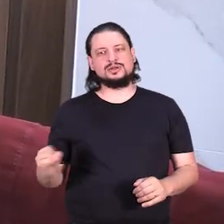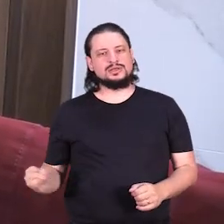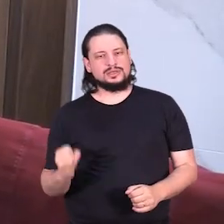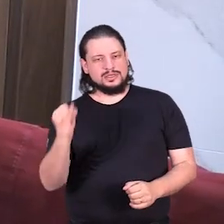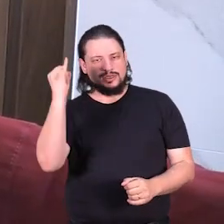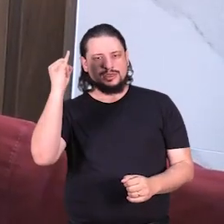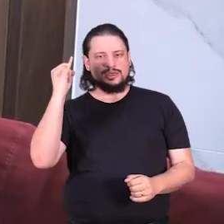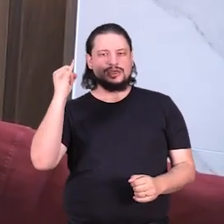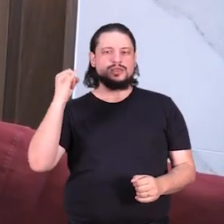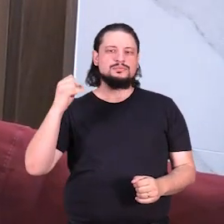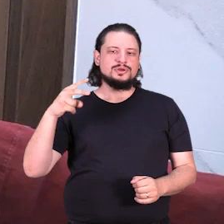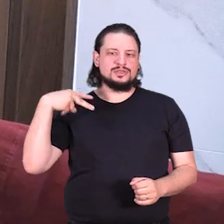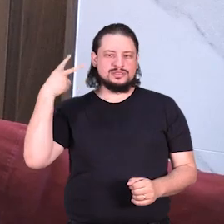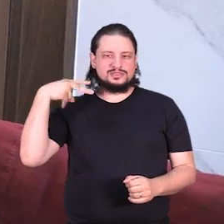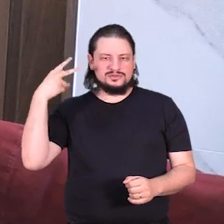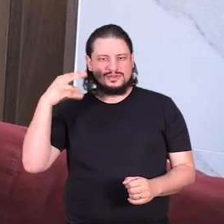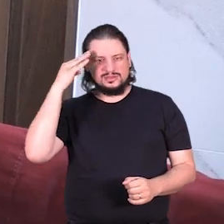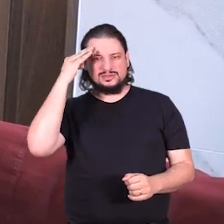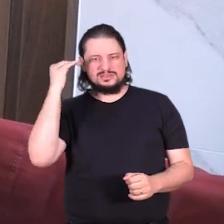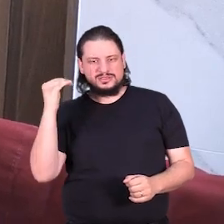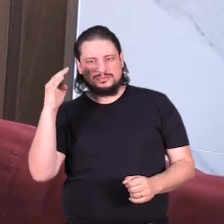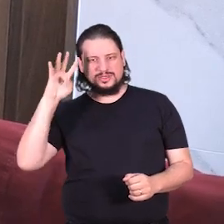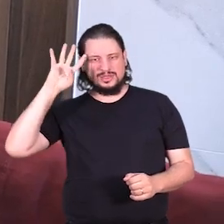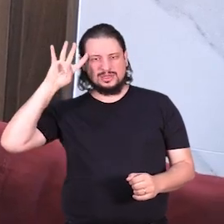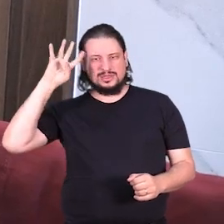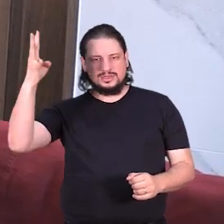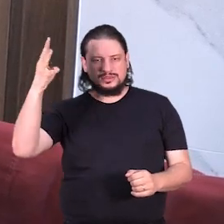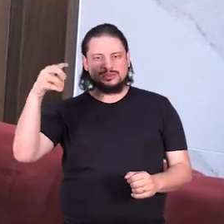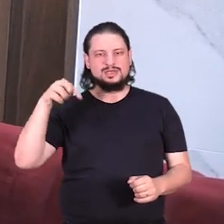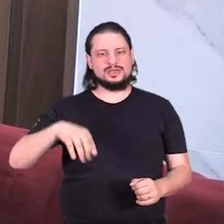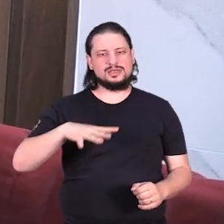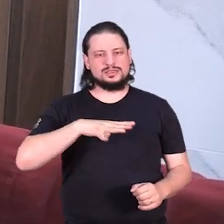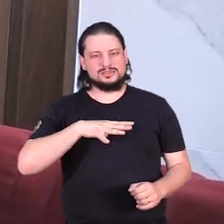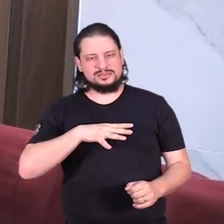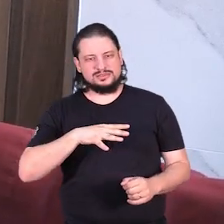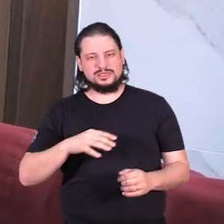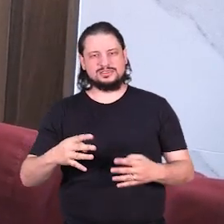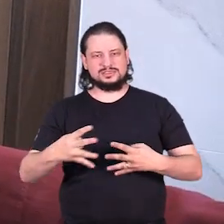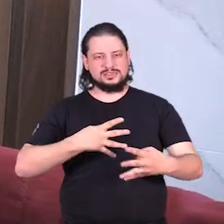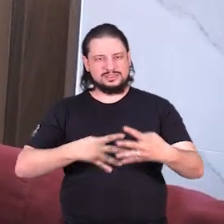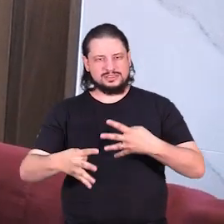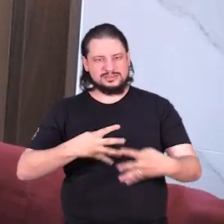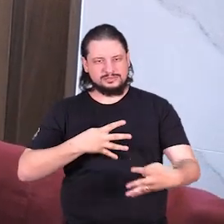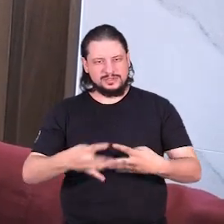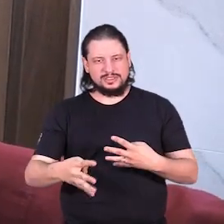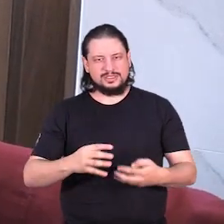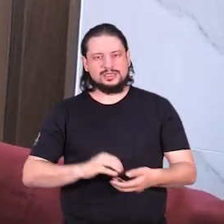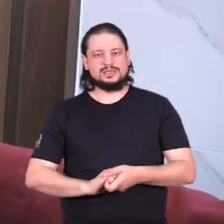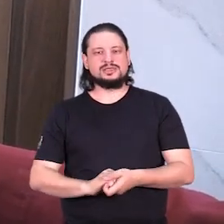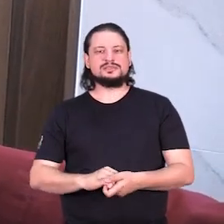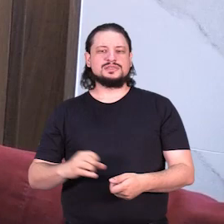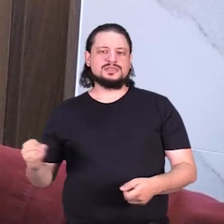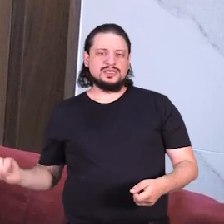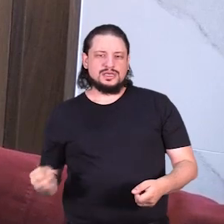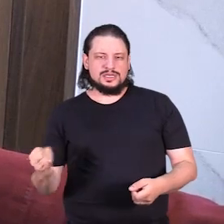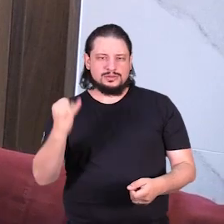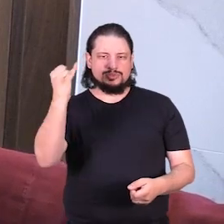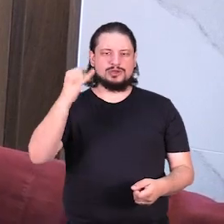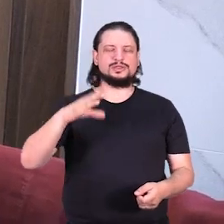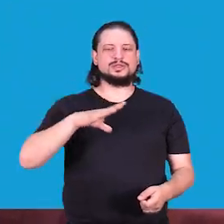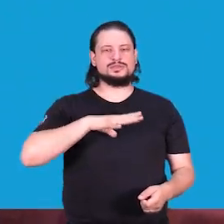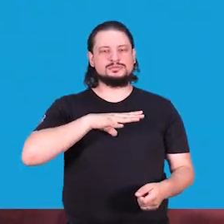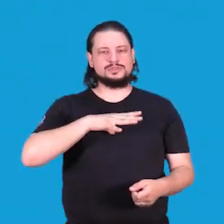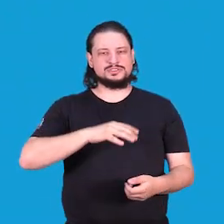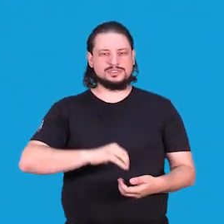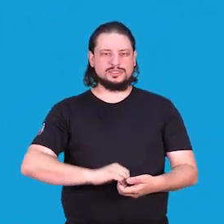o que está acontecendo na cidade com muita transparência de forma bem objetiva e que isso pode beneficiar